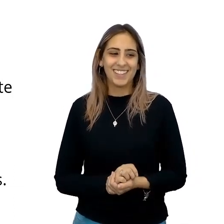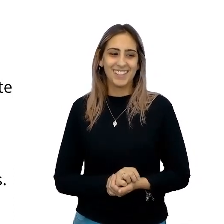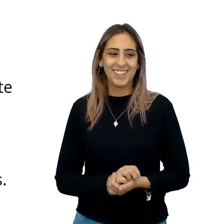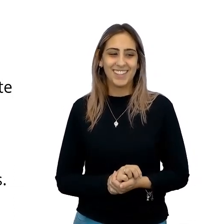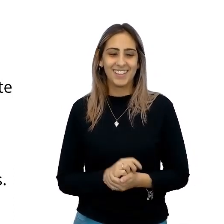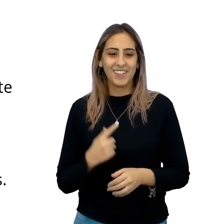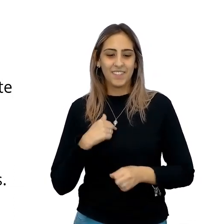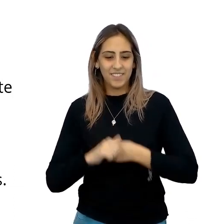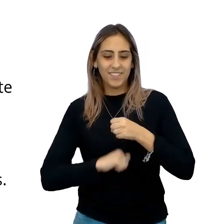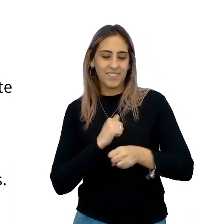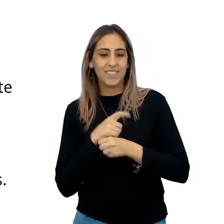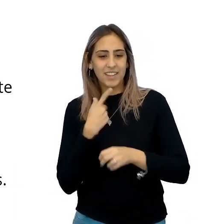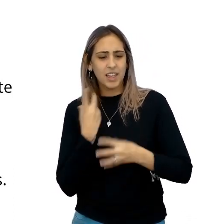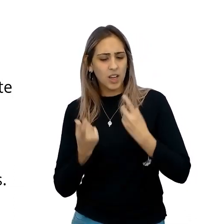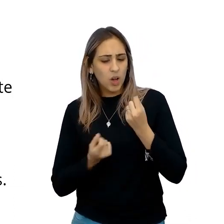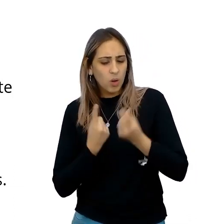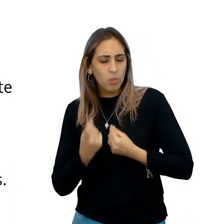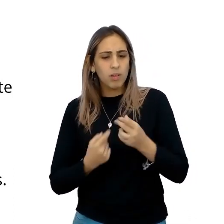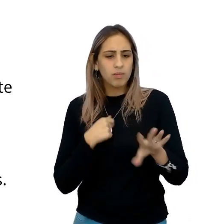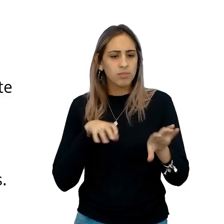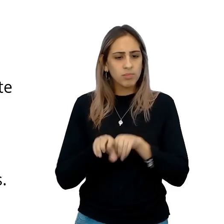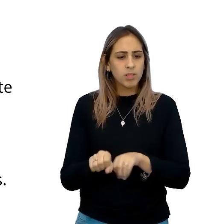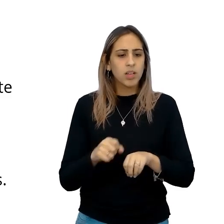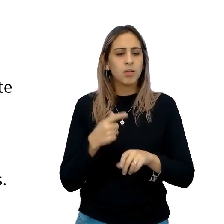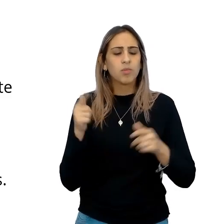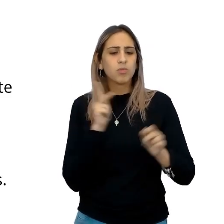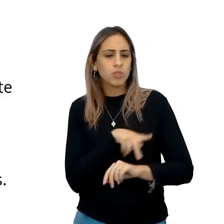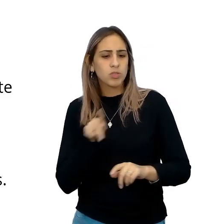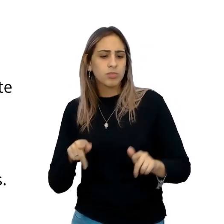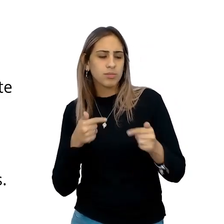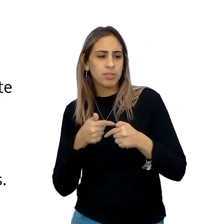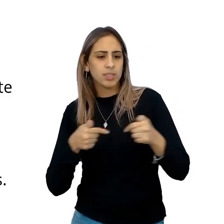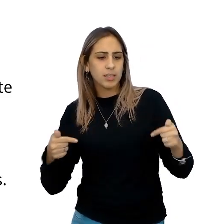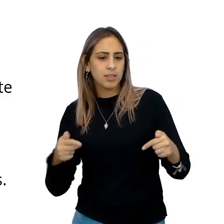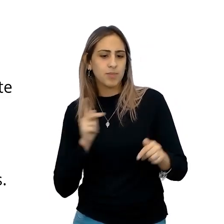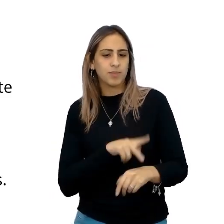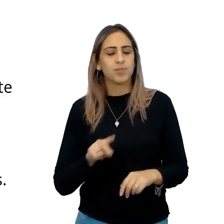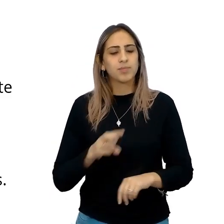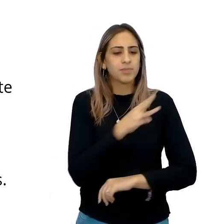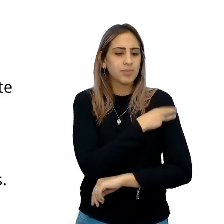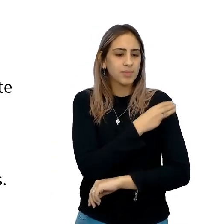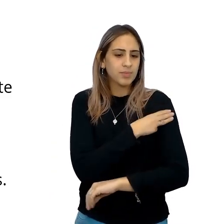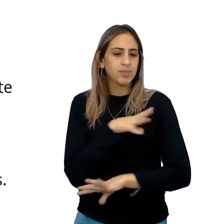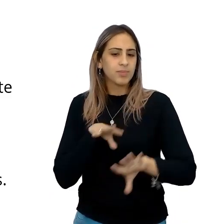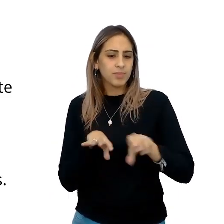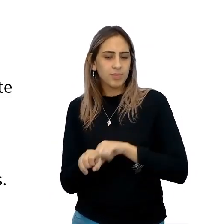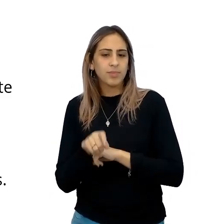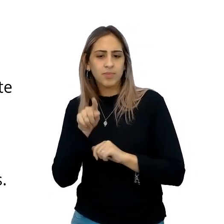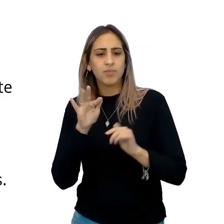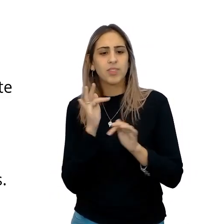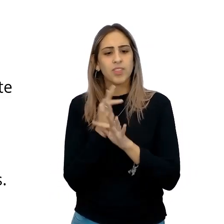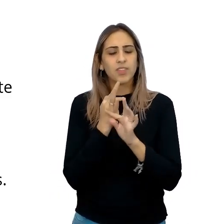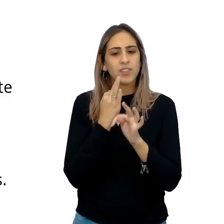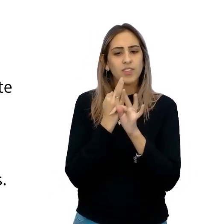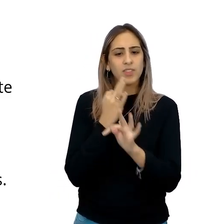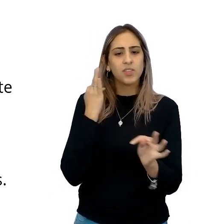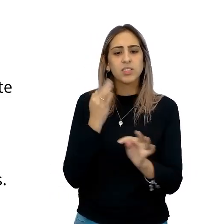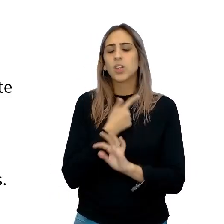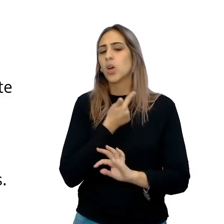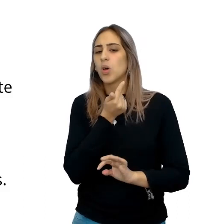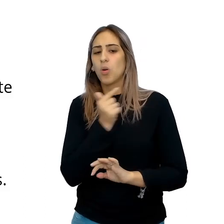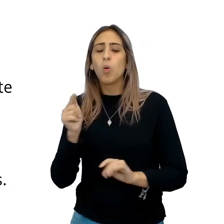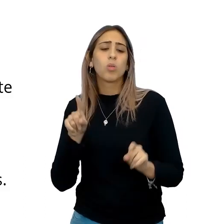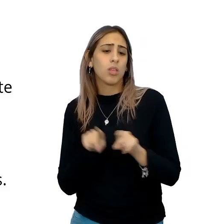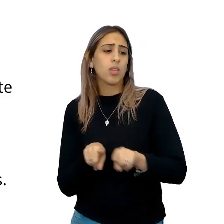para o nono ano tem uma formação, professores de química, para a terceira série tem outra formação, professores de física, para a terceira série outra, e